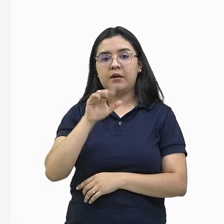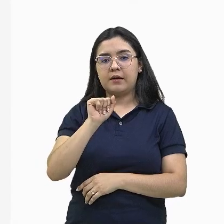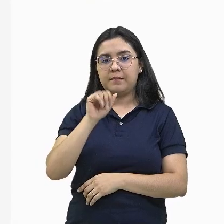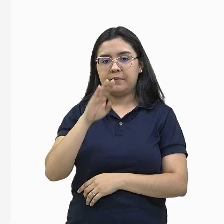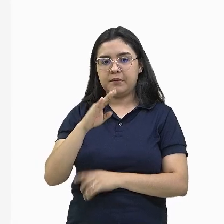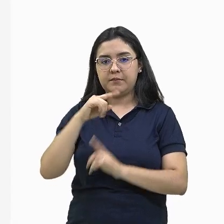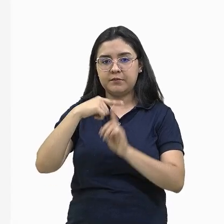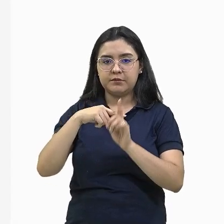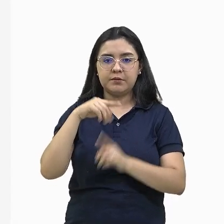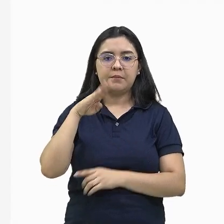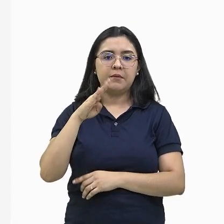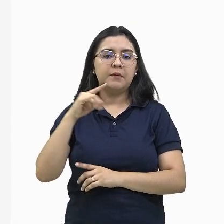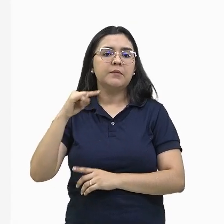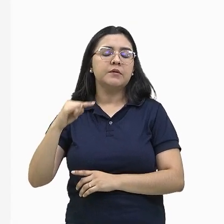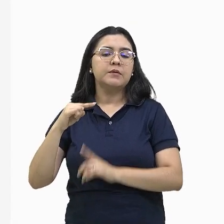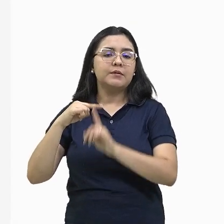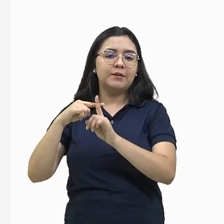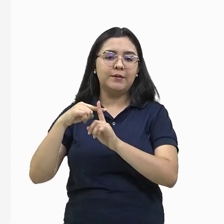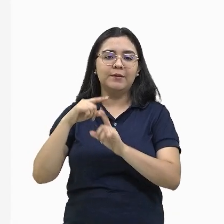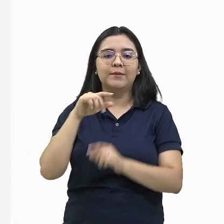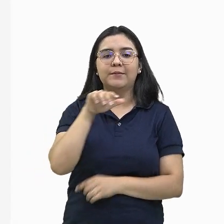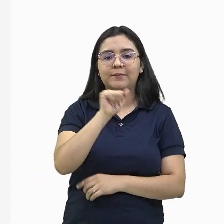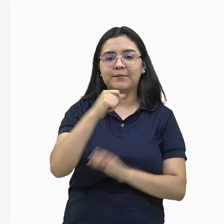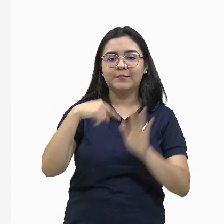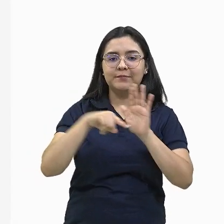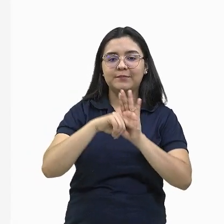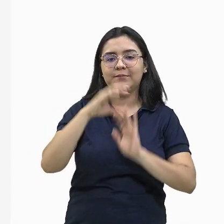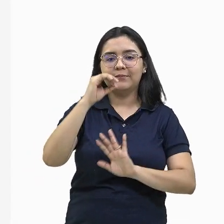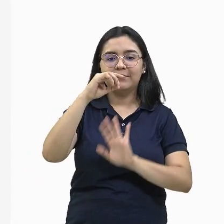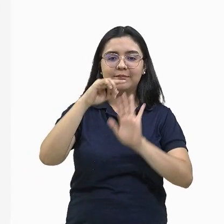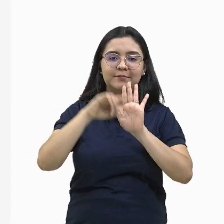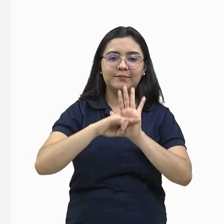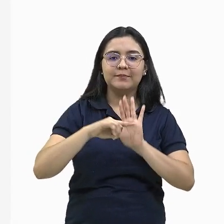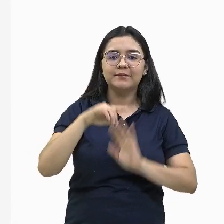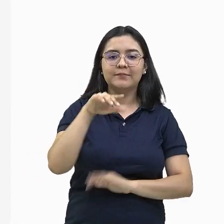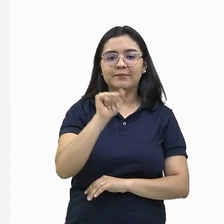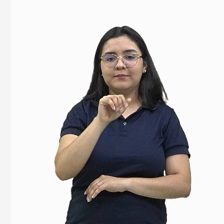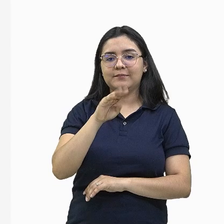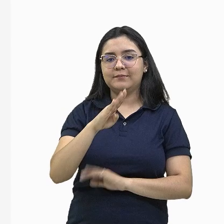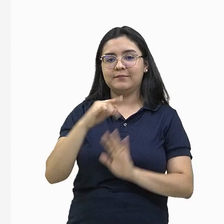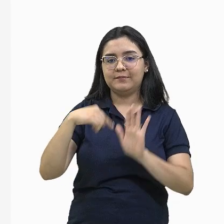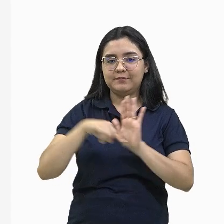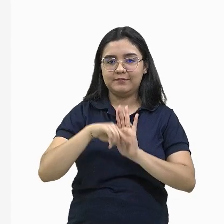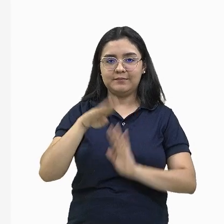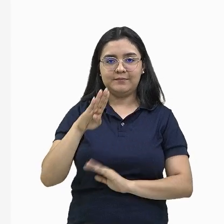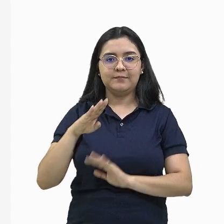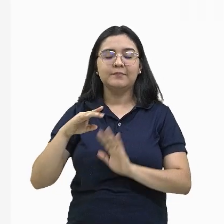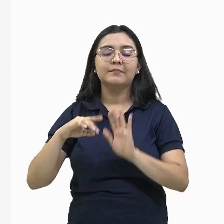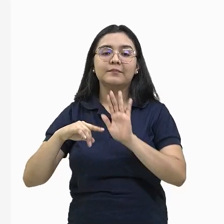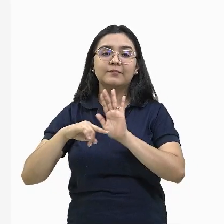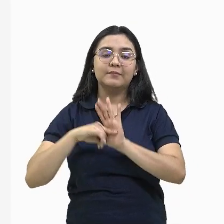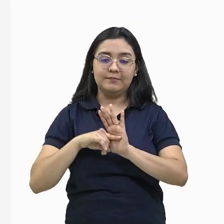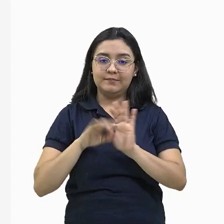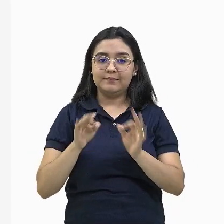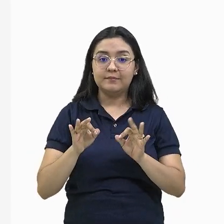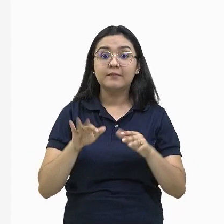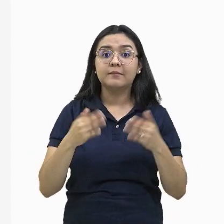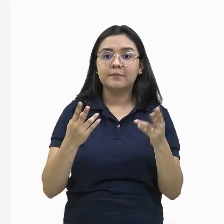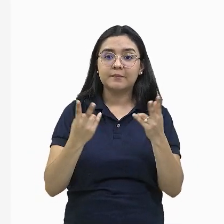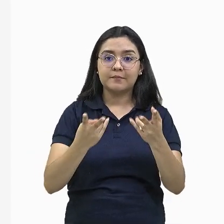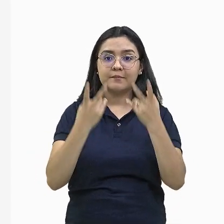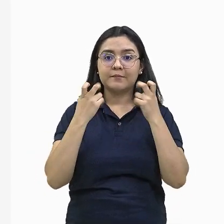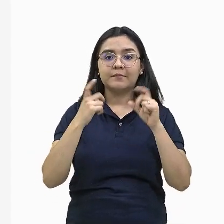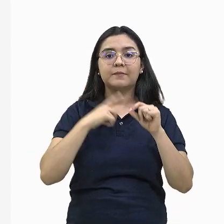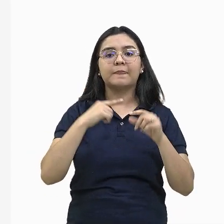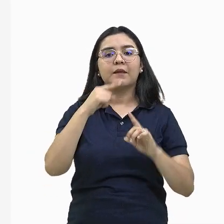AB positivo, B positivo, A negativo, O negativo, AB negativo e B negativo. Percebam que esses